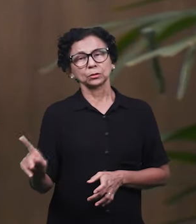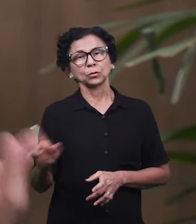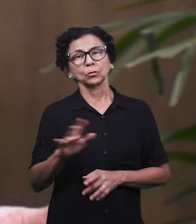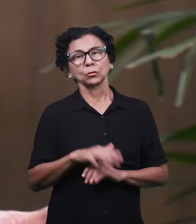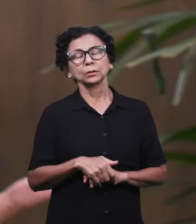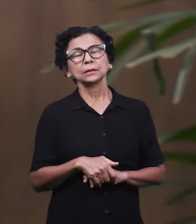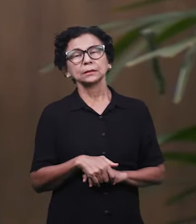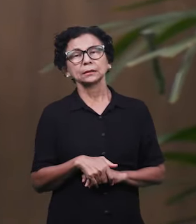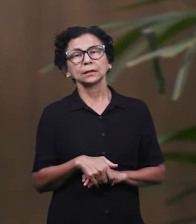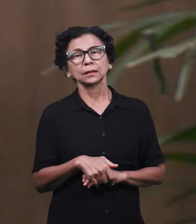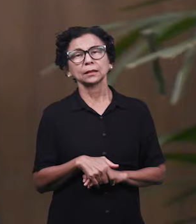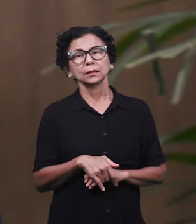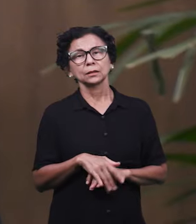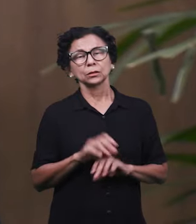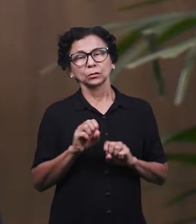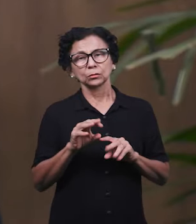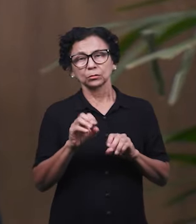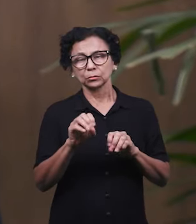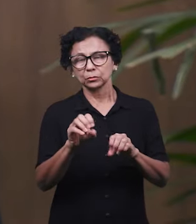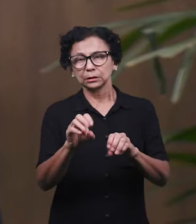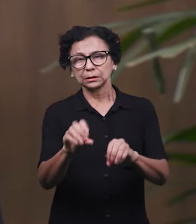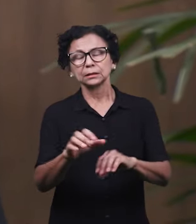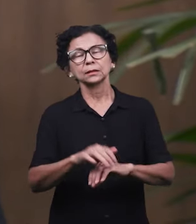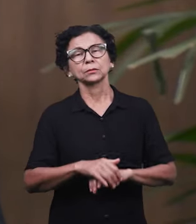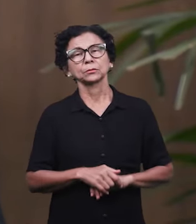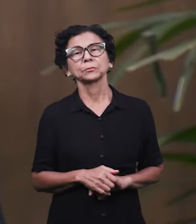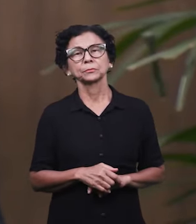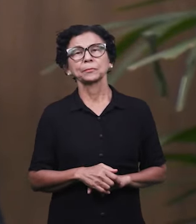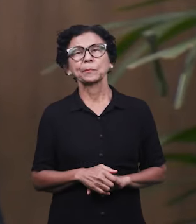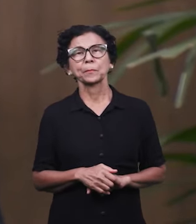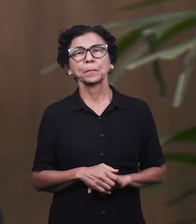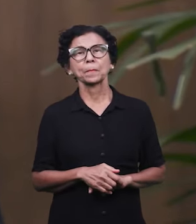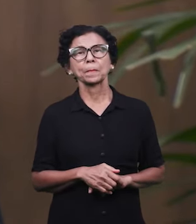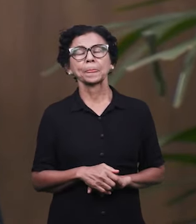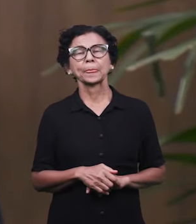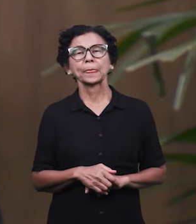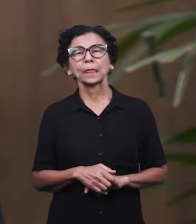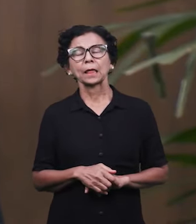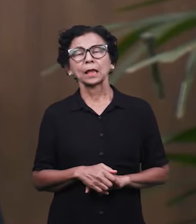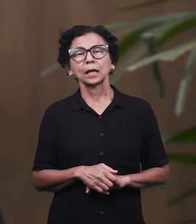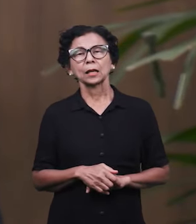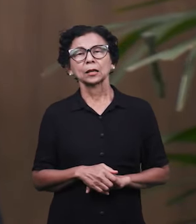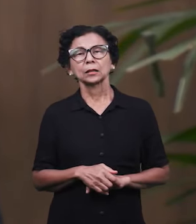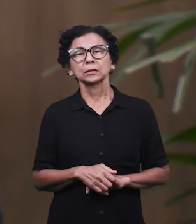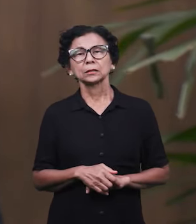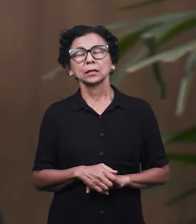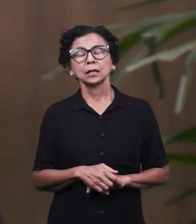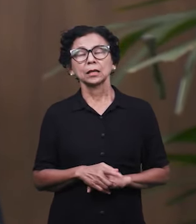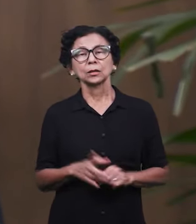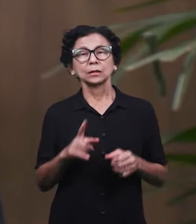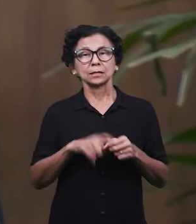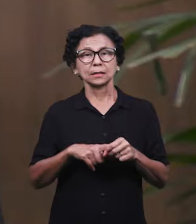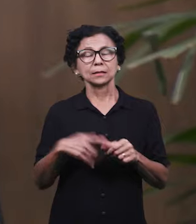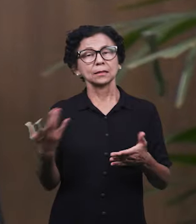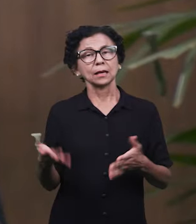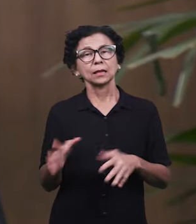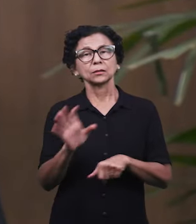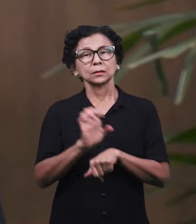Secretaria de Educação de Minas Gerais e lá nós prestamos um serviço, né, de assessoria